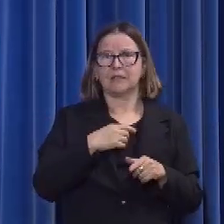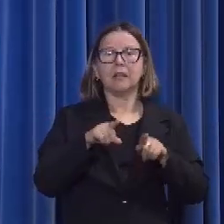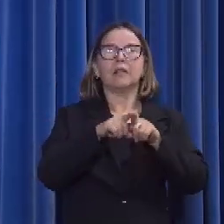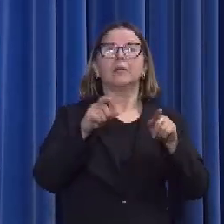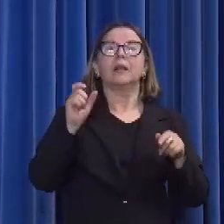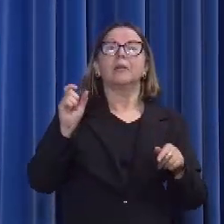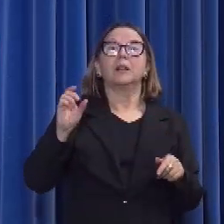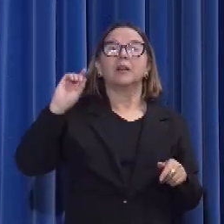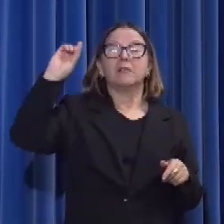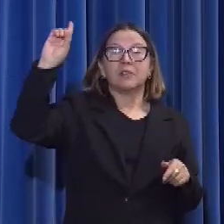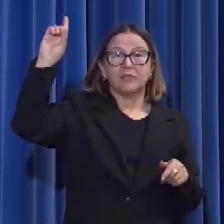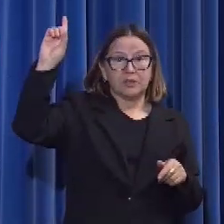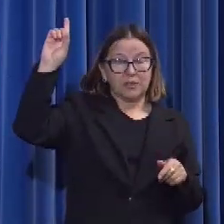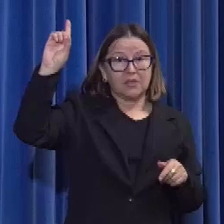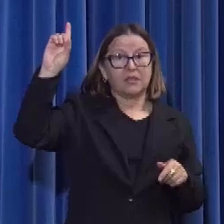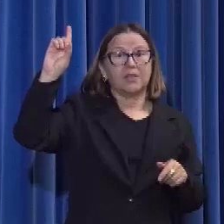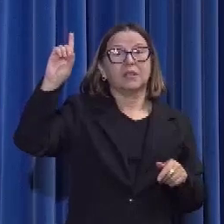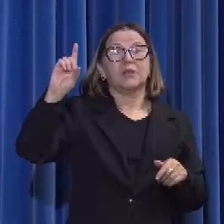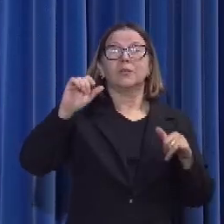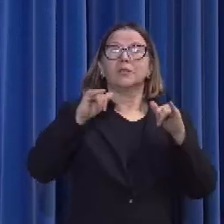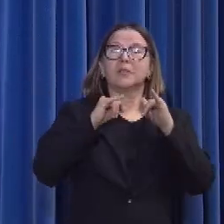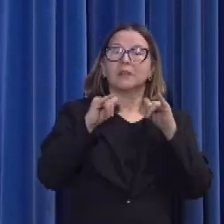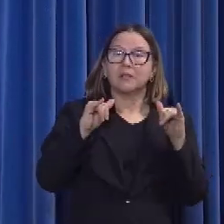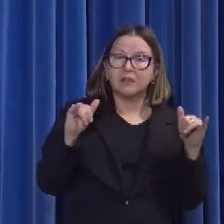tua glória na minha vida.